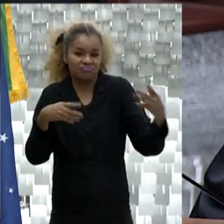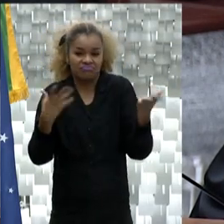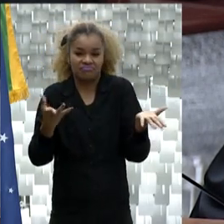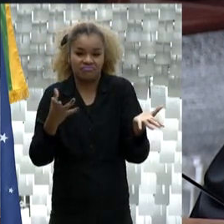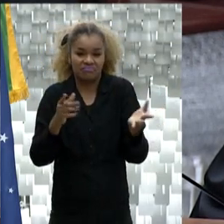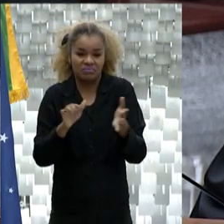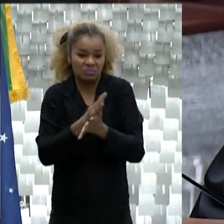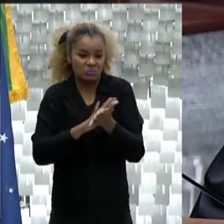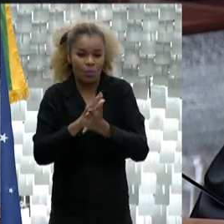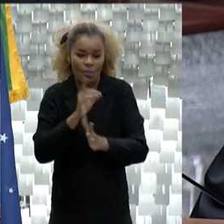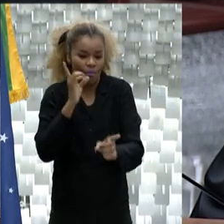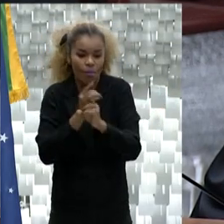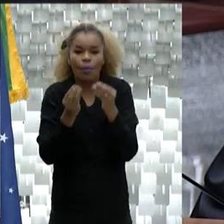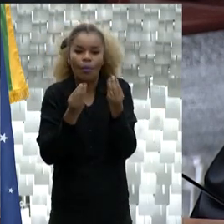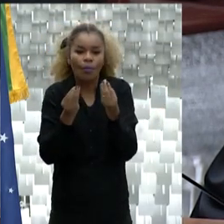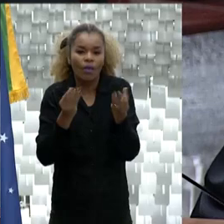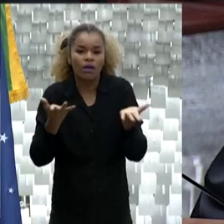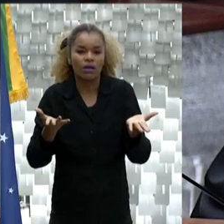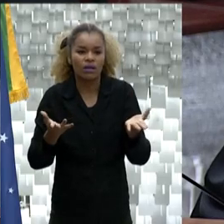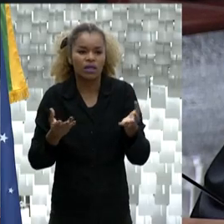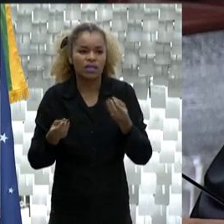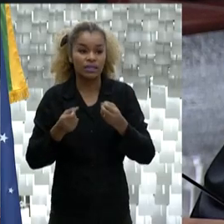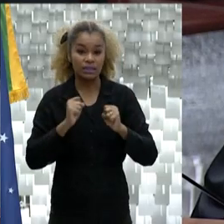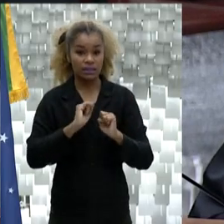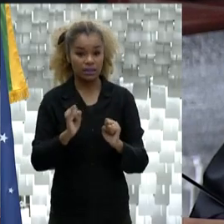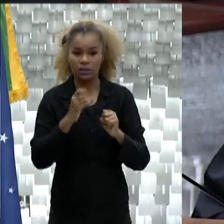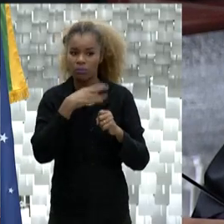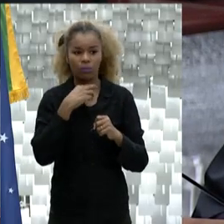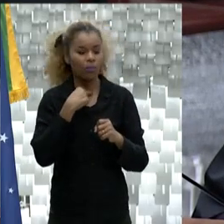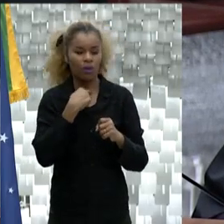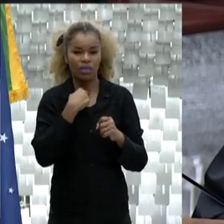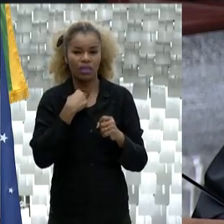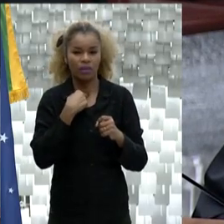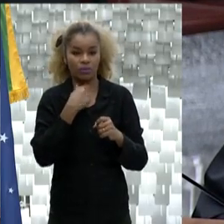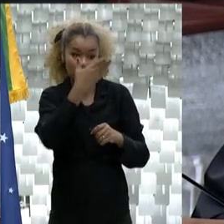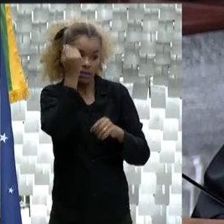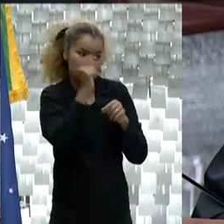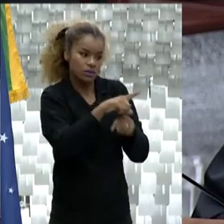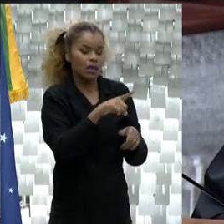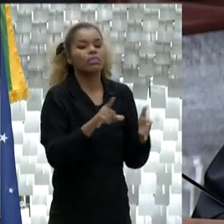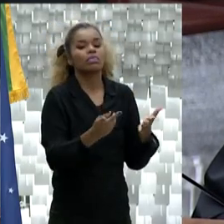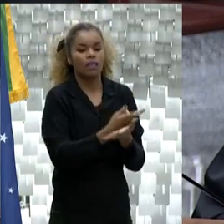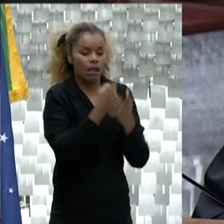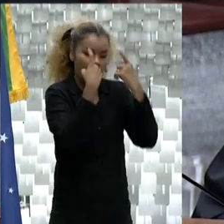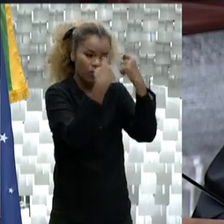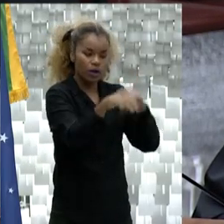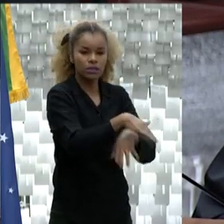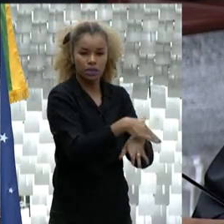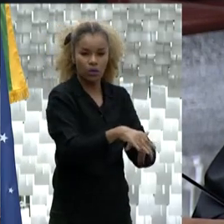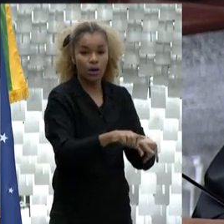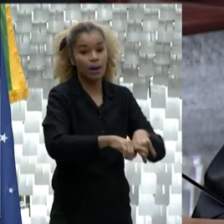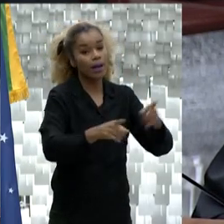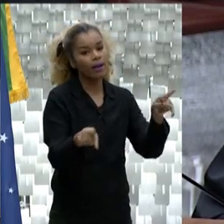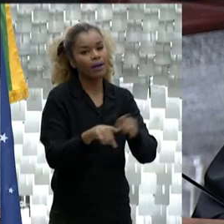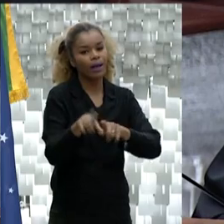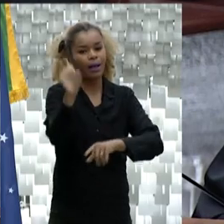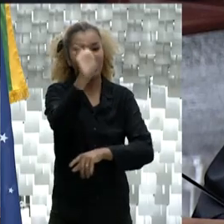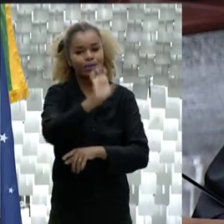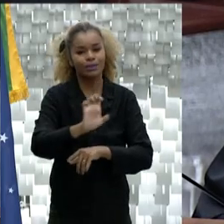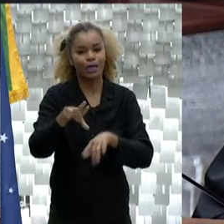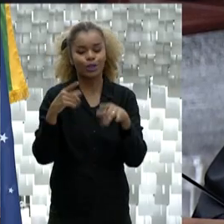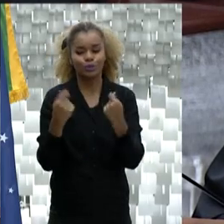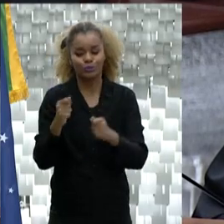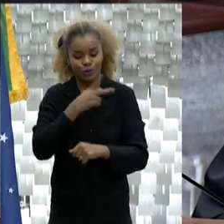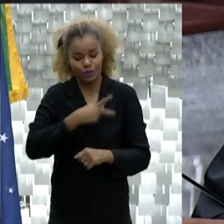Sem negligenciar o combate à violência das ruas, o Estado precisa combater também a violência